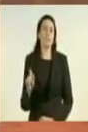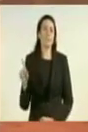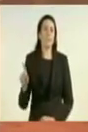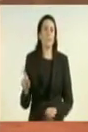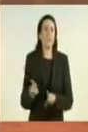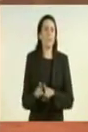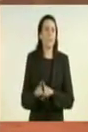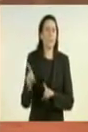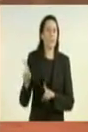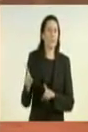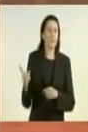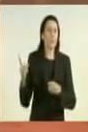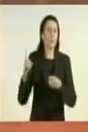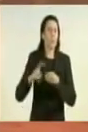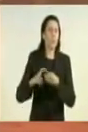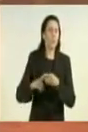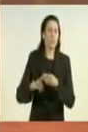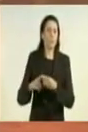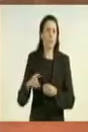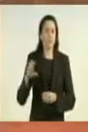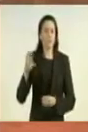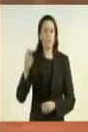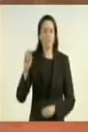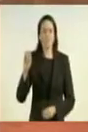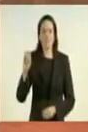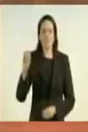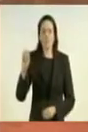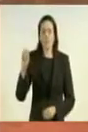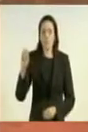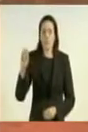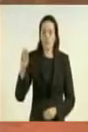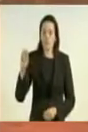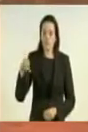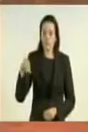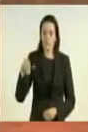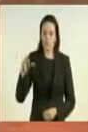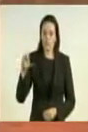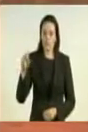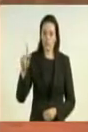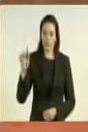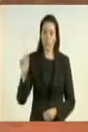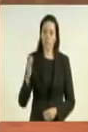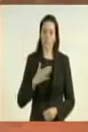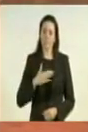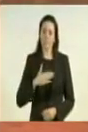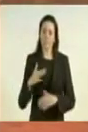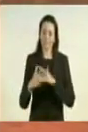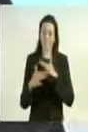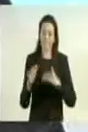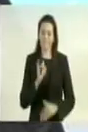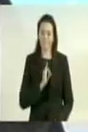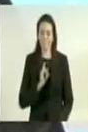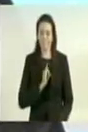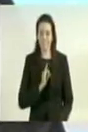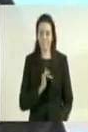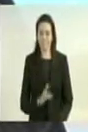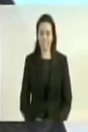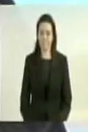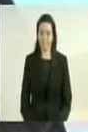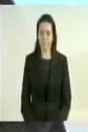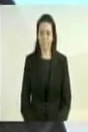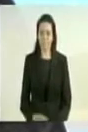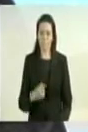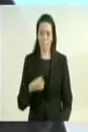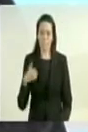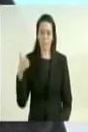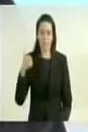radioterapia, na minha cidade, Imperatriz. Concedo a parte ao deputado Fernando Furtado. Eu queria dizer, em primeiro lugar, que o